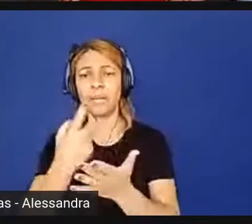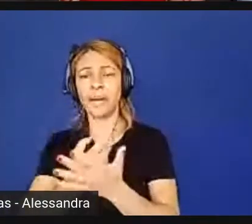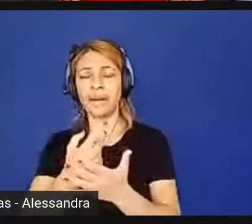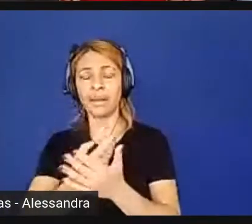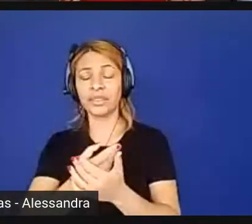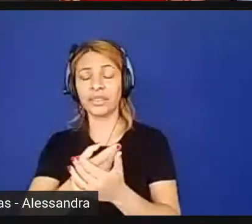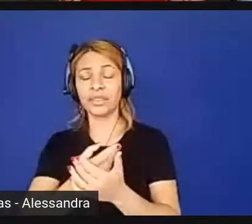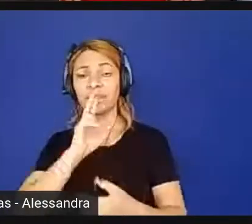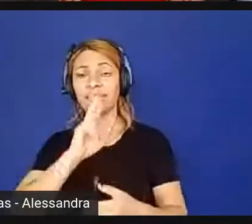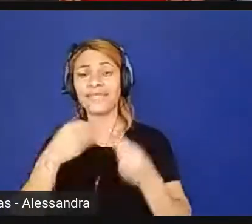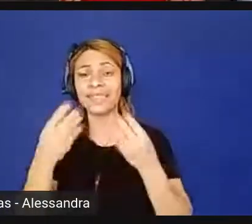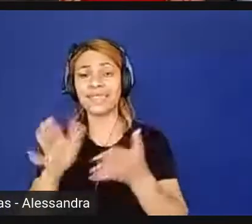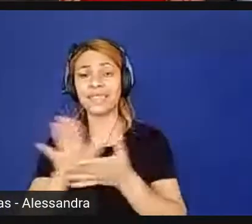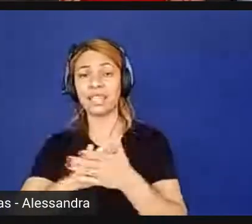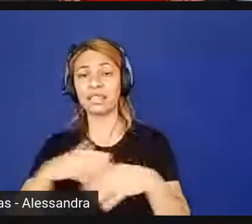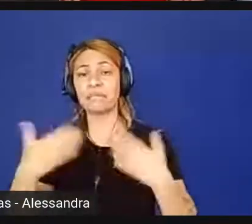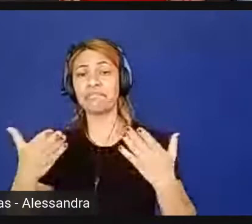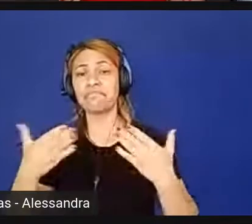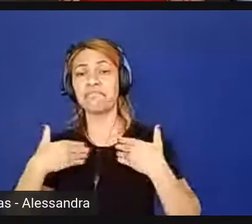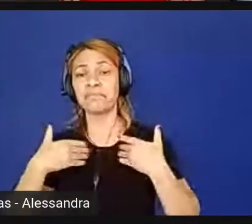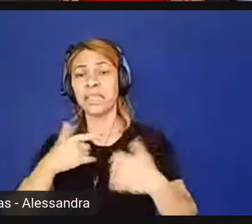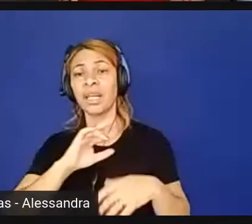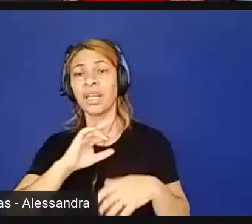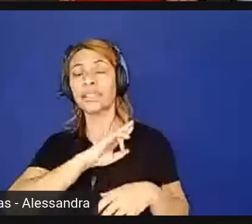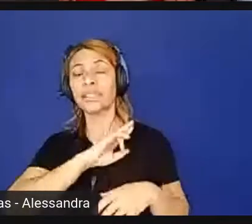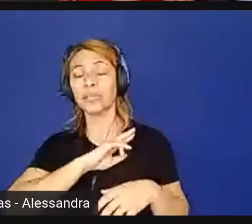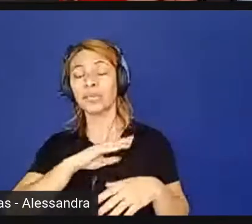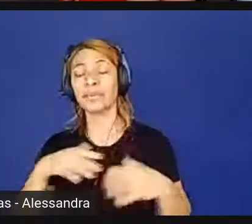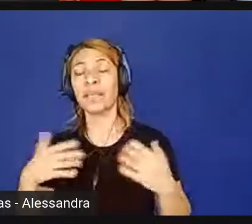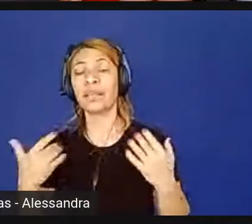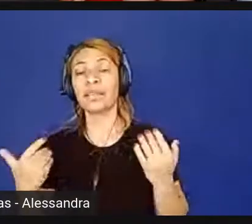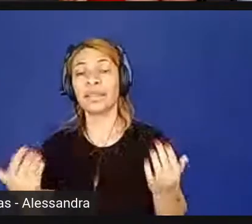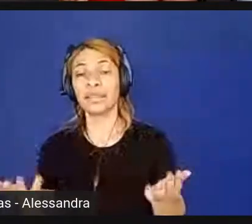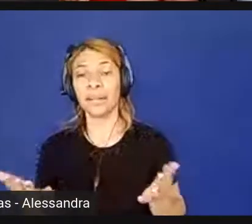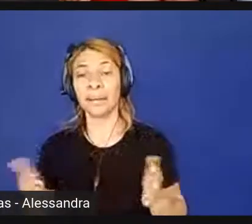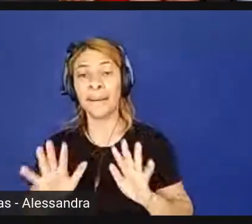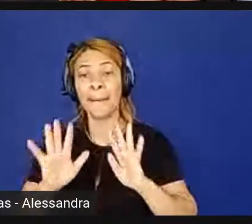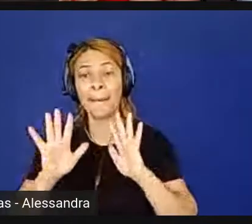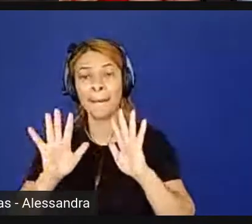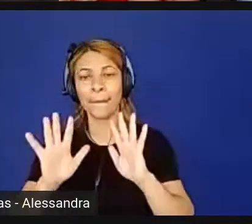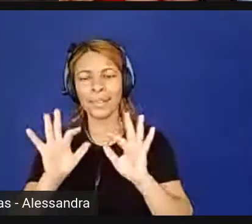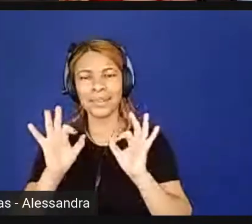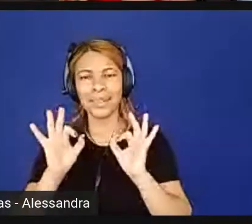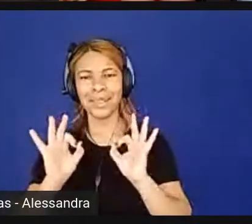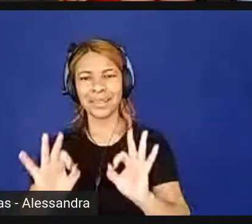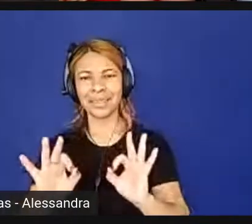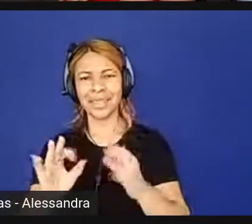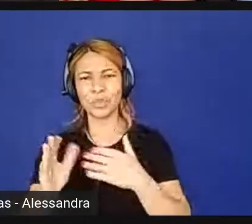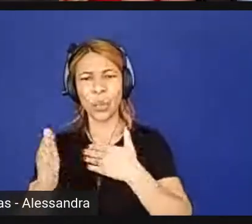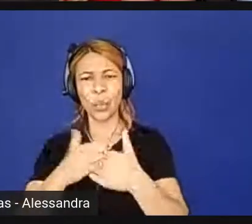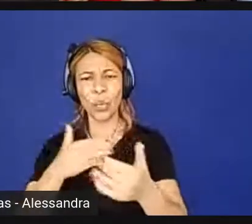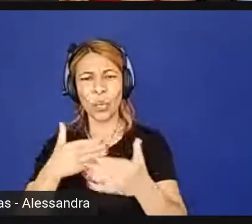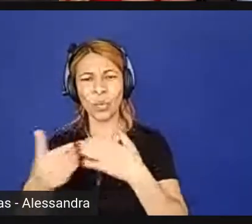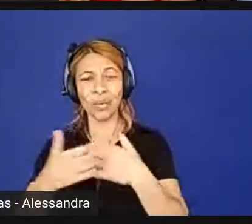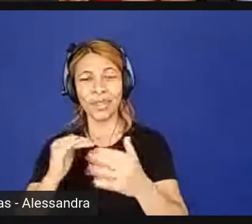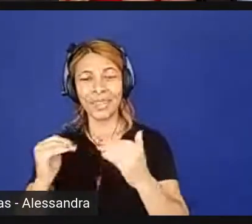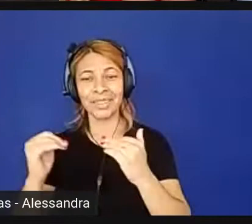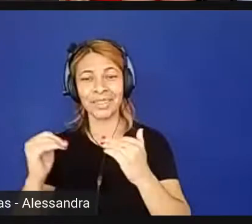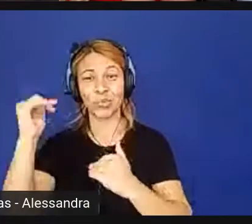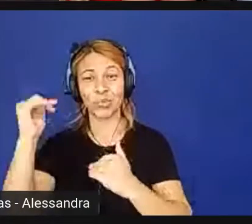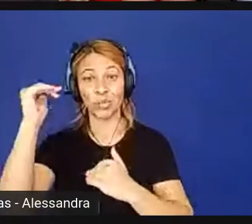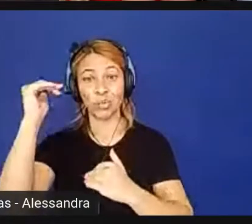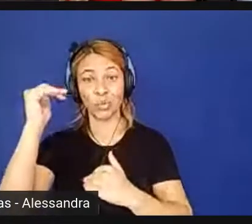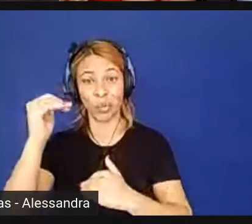responsabilidade? A resposta é depende. Mas é certo que qualquer superior hierárquico ele tem uma potencial culpa